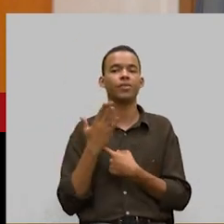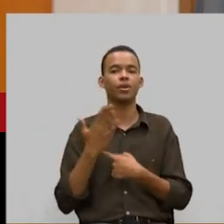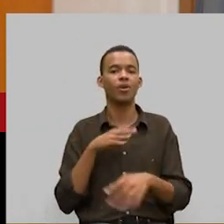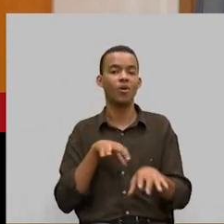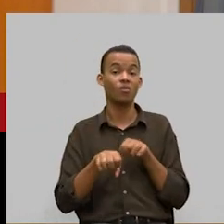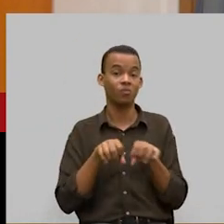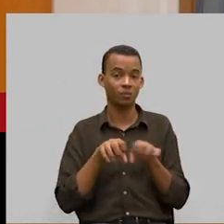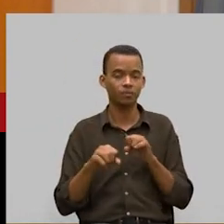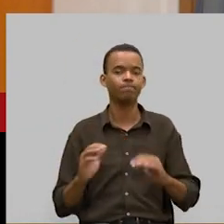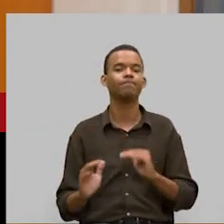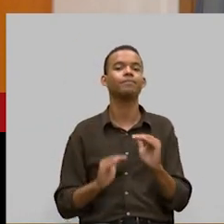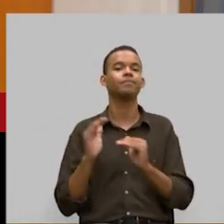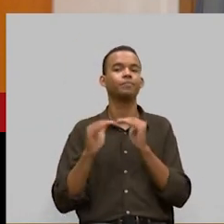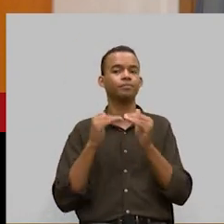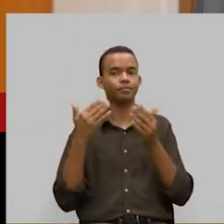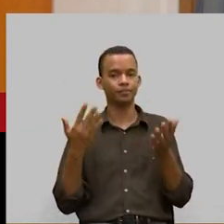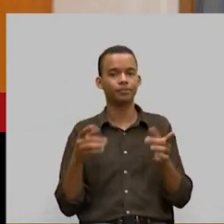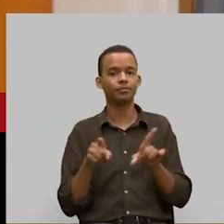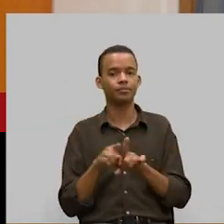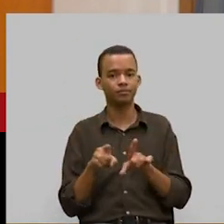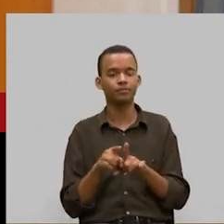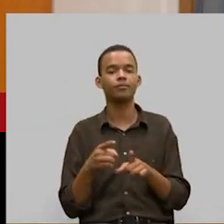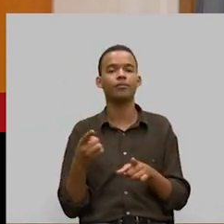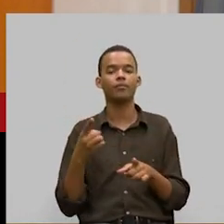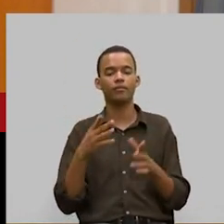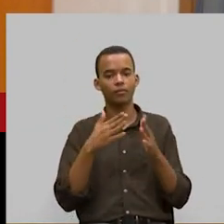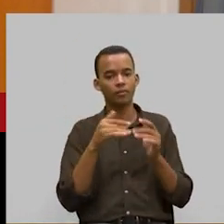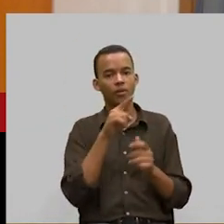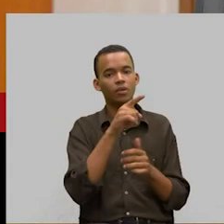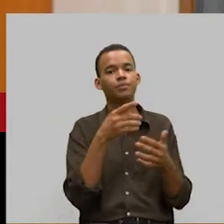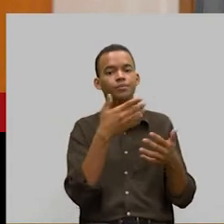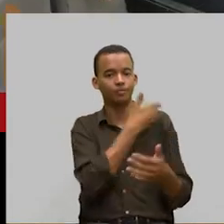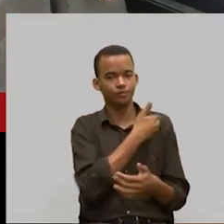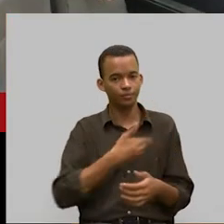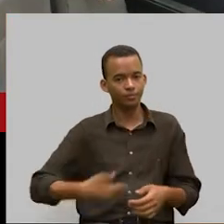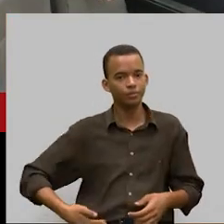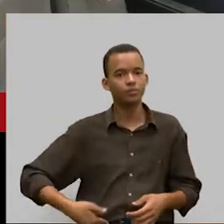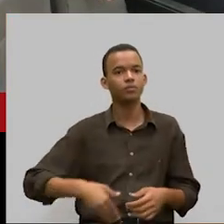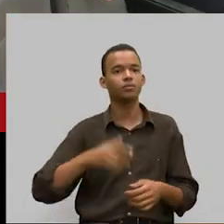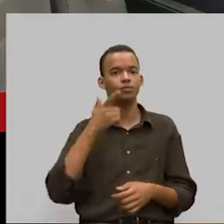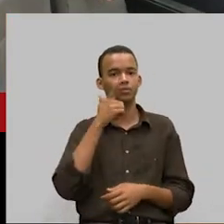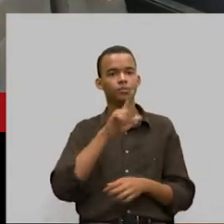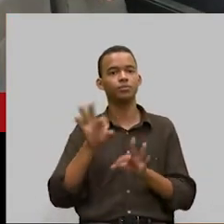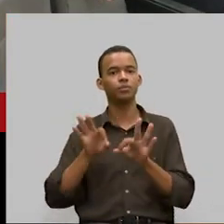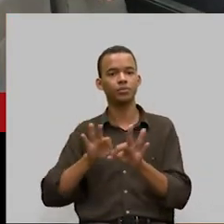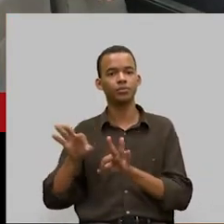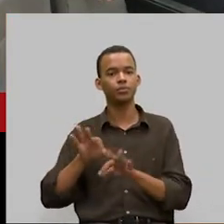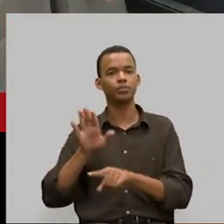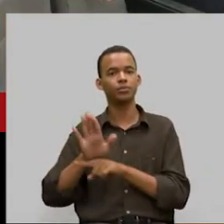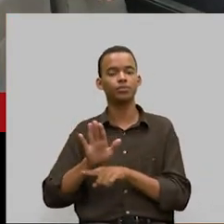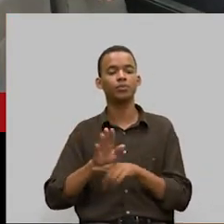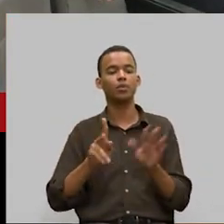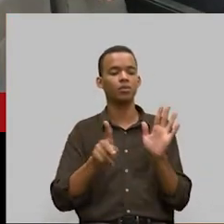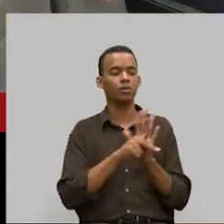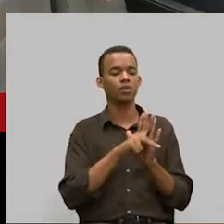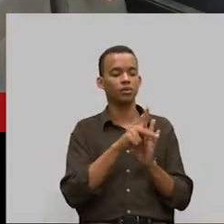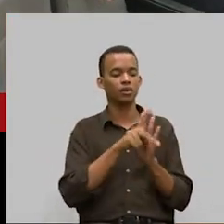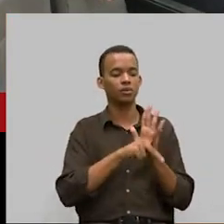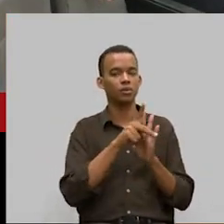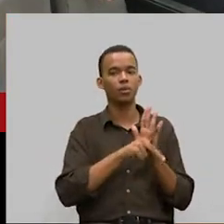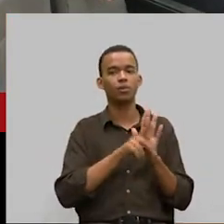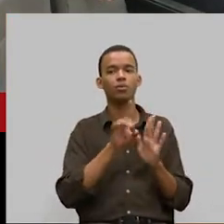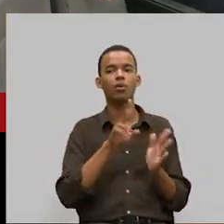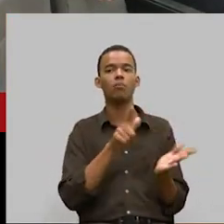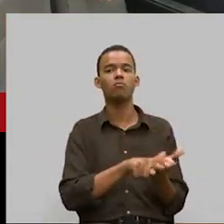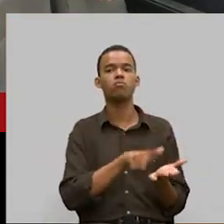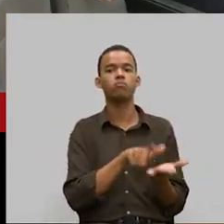isso também tá recorrendo né o poder público e para tirar os projetos dos papéis né porque não adianta ter